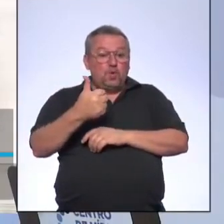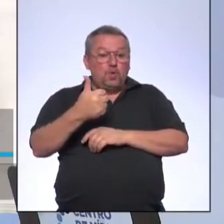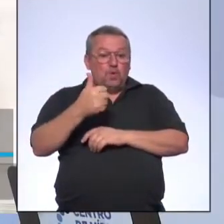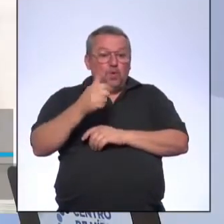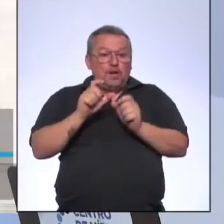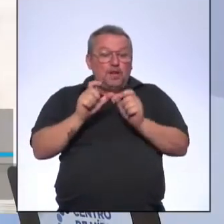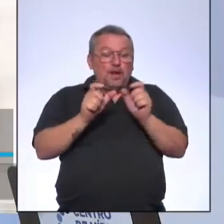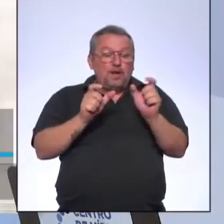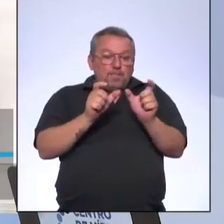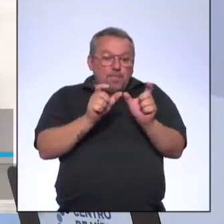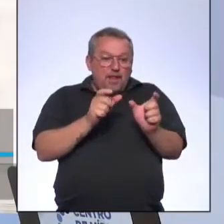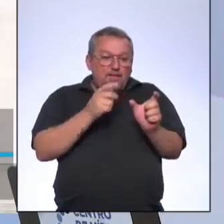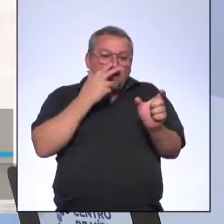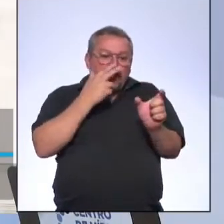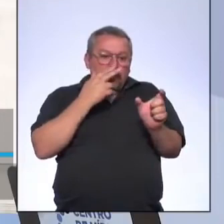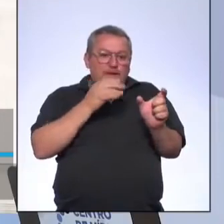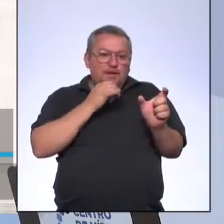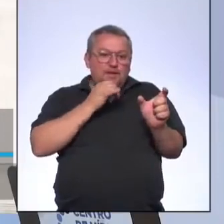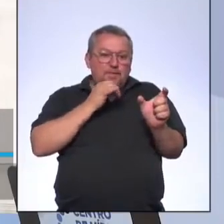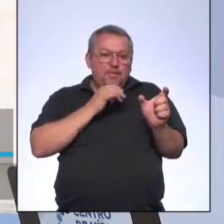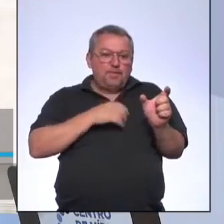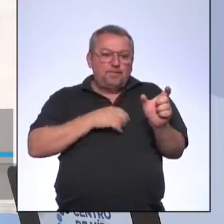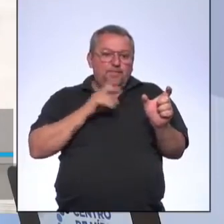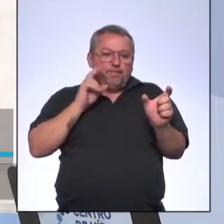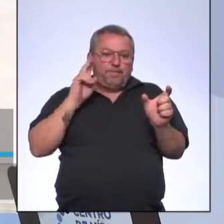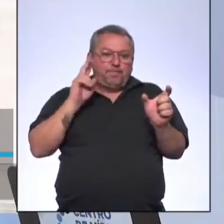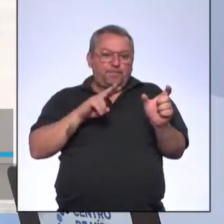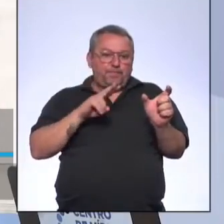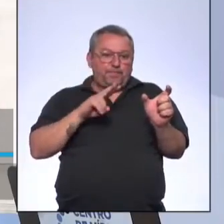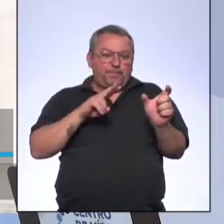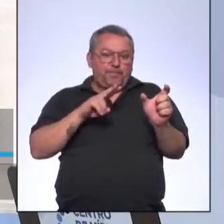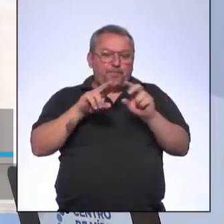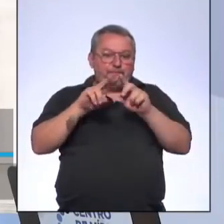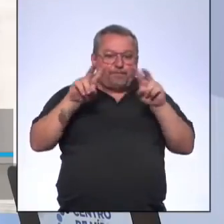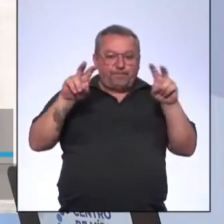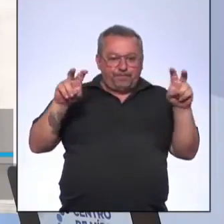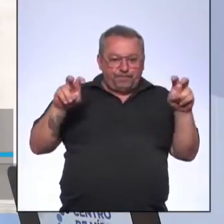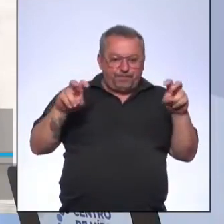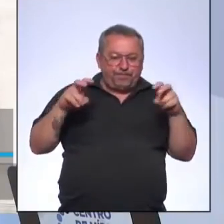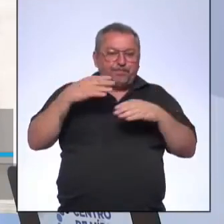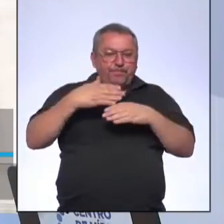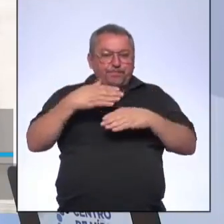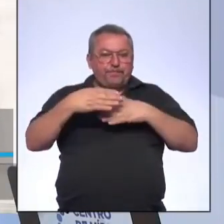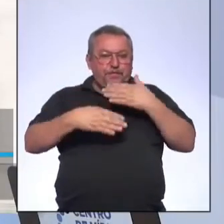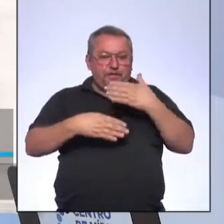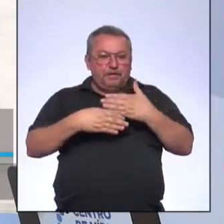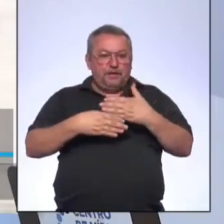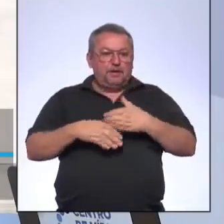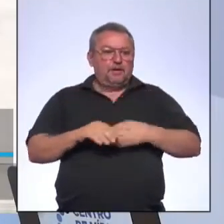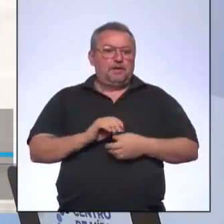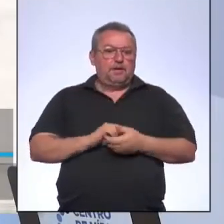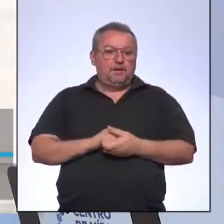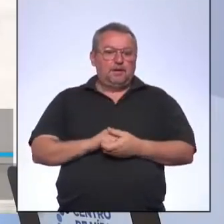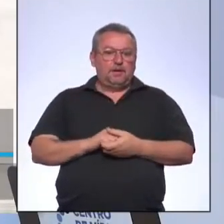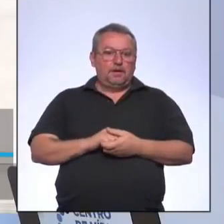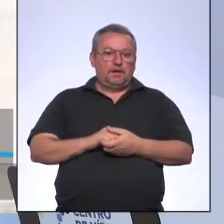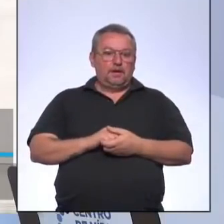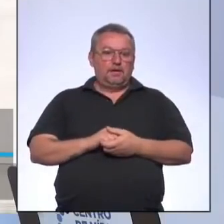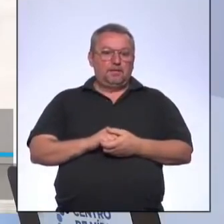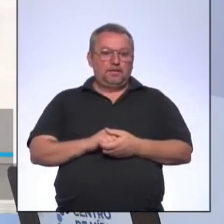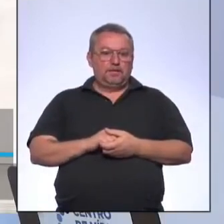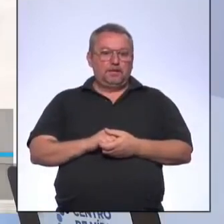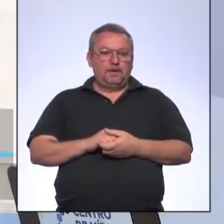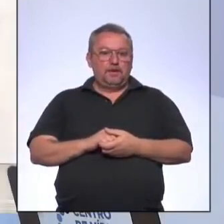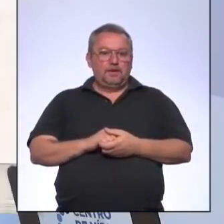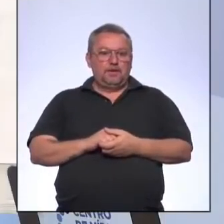palavra, a raiz parecida. Então, por exemplo, se vocês observaram no título do PPT, estava escrito climate change. Ó,